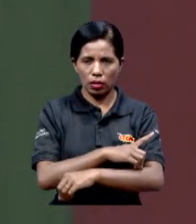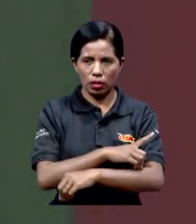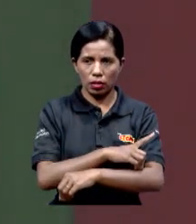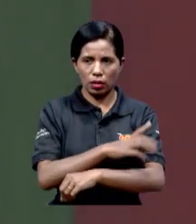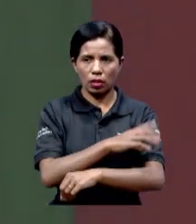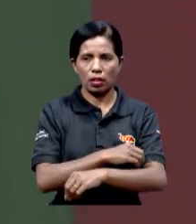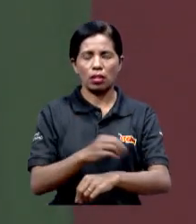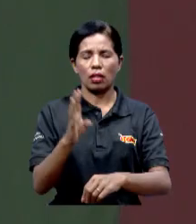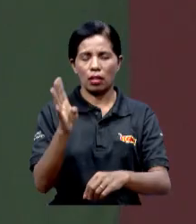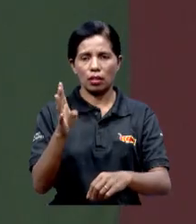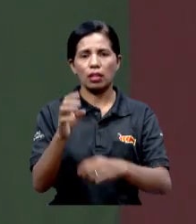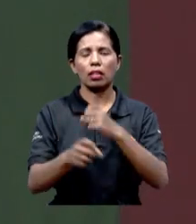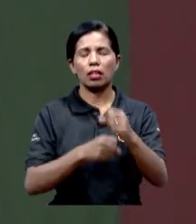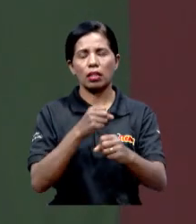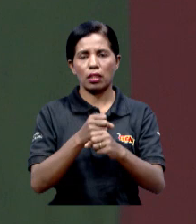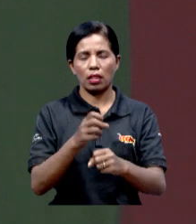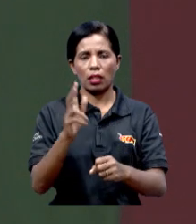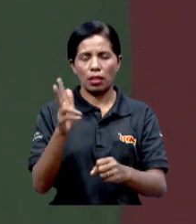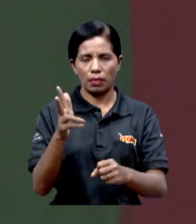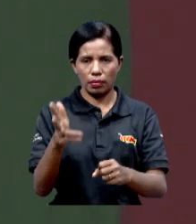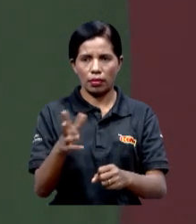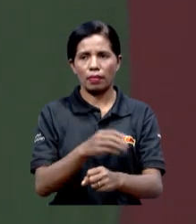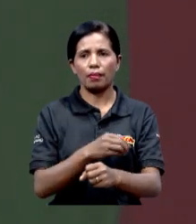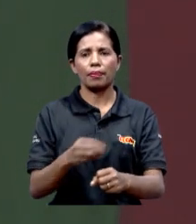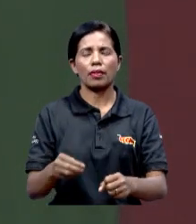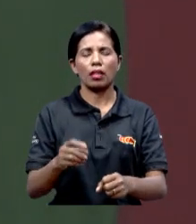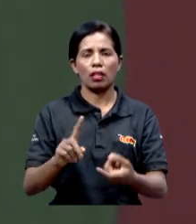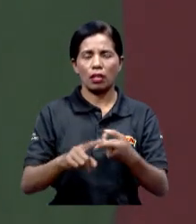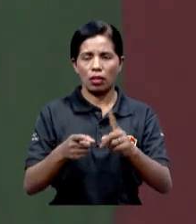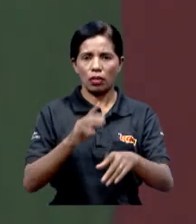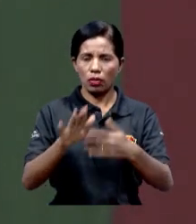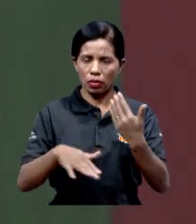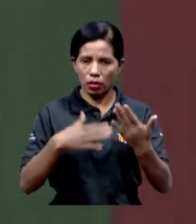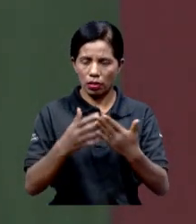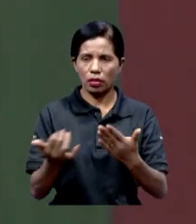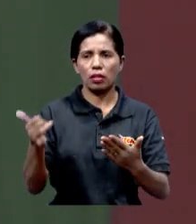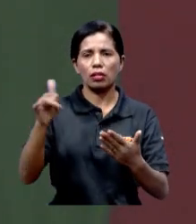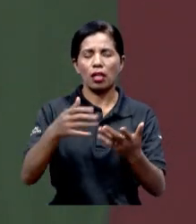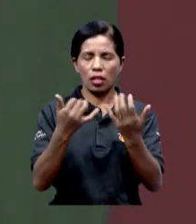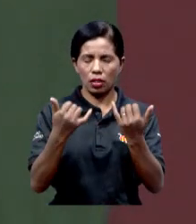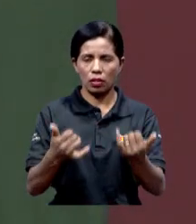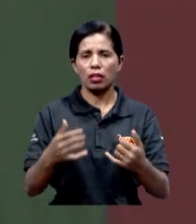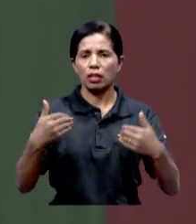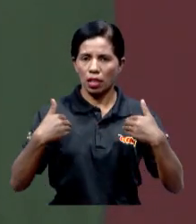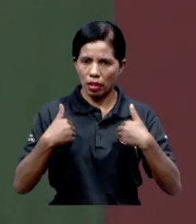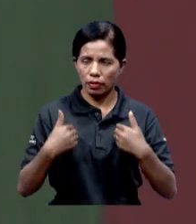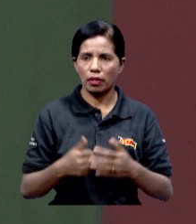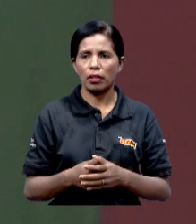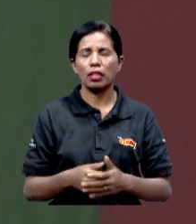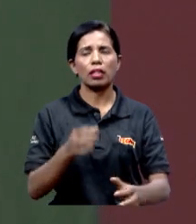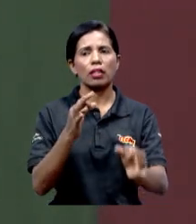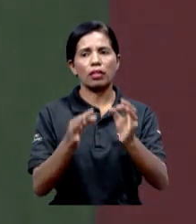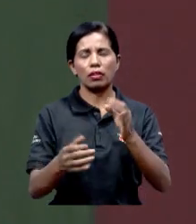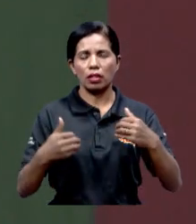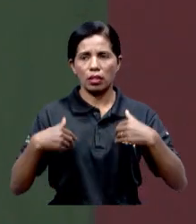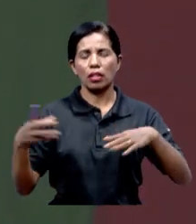40 e tal anos ona. Ba maluk, ta combatente da Liberação Nacional, sira nebe agora da Oxeiha. Karik e a